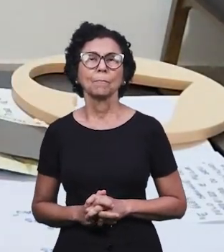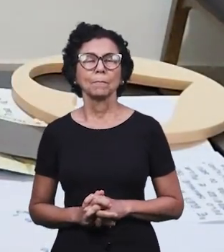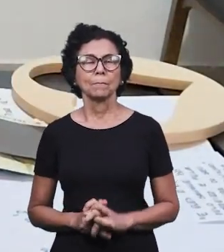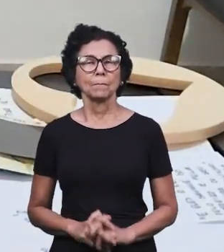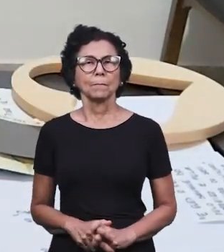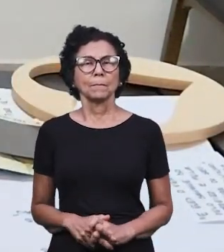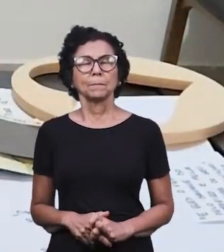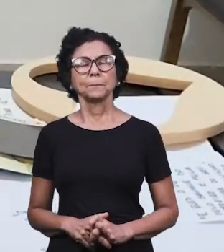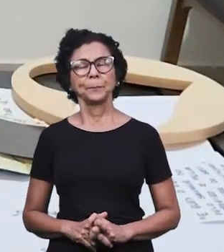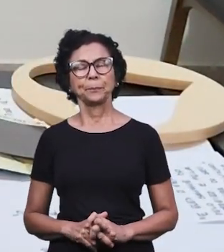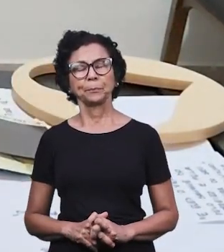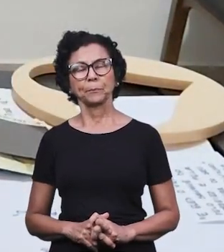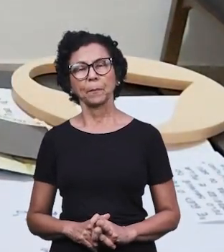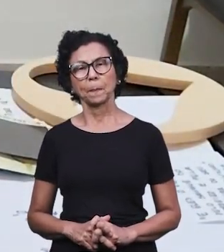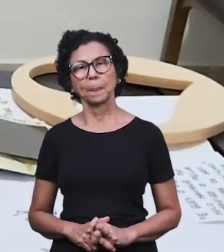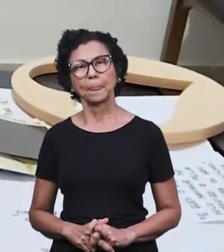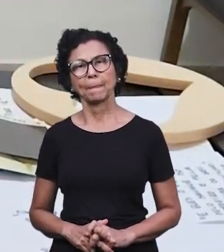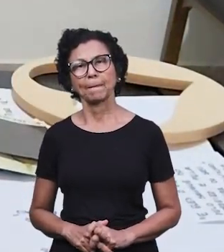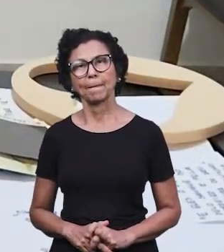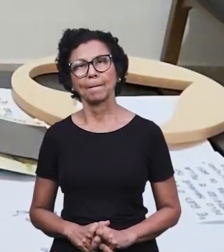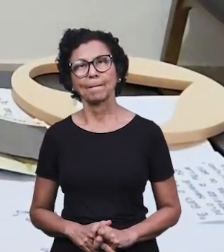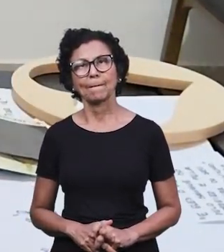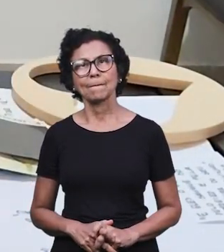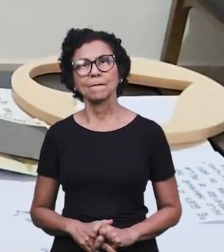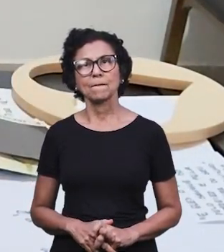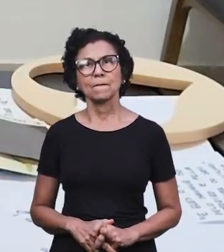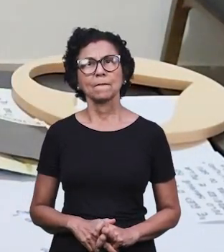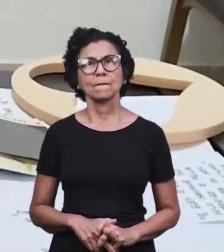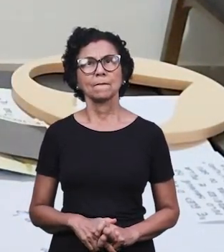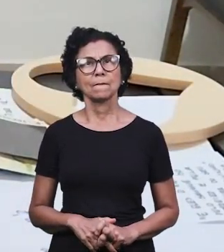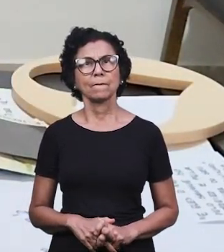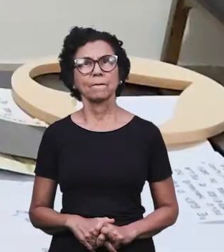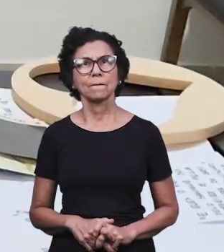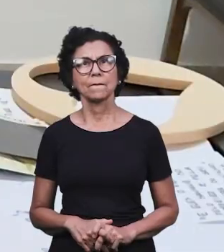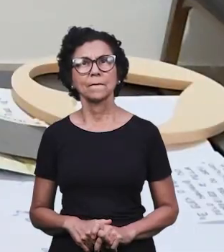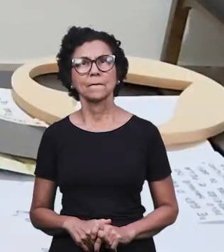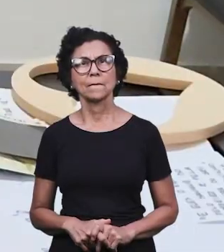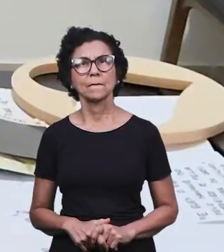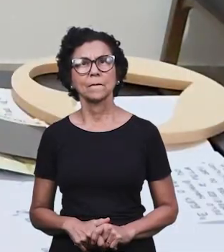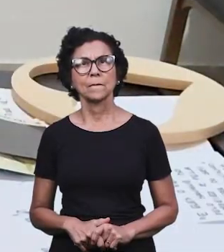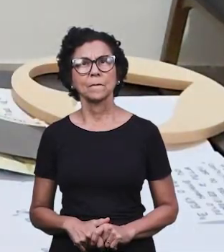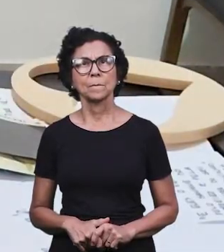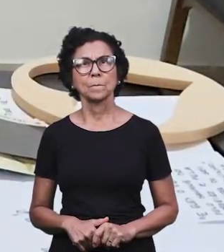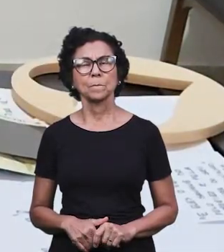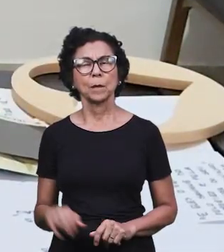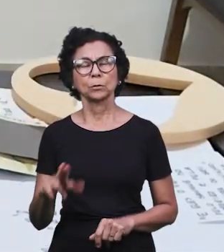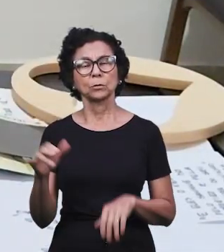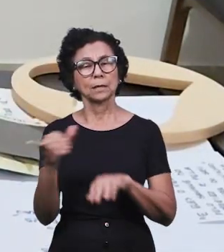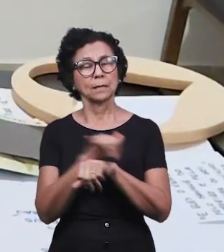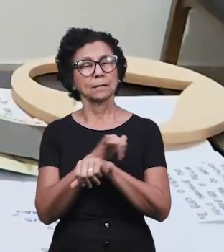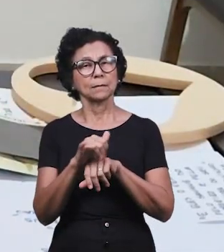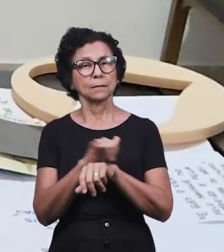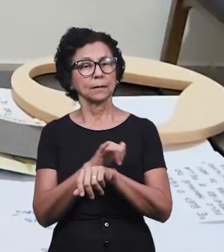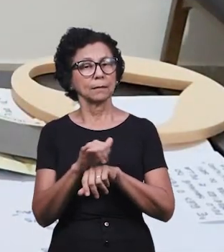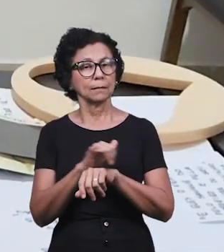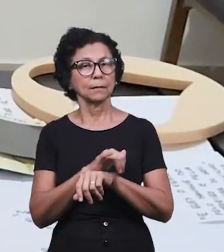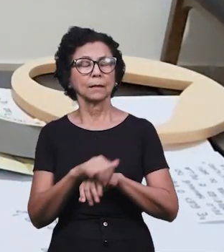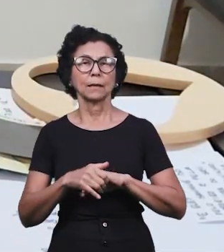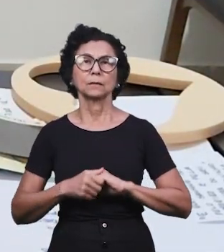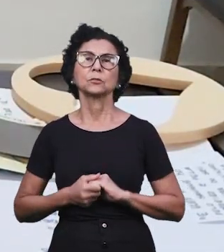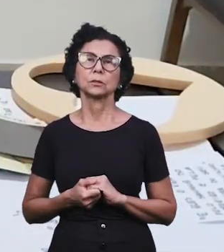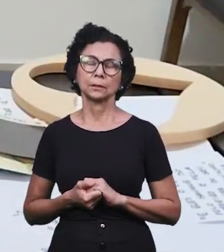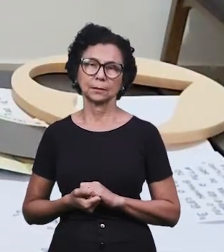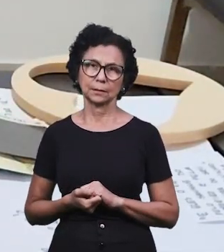base. As irmãs podem, né, trabalhar com recursos 3D, 2D, mas o importante é que essas crianças